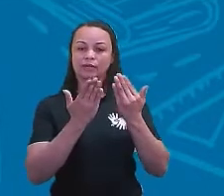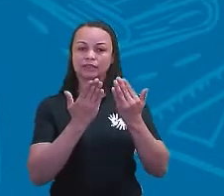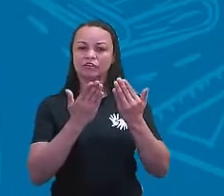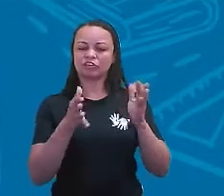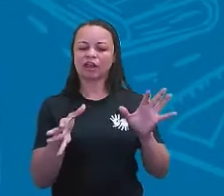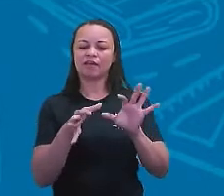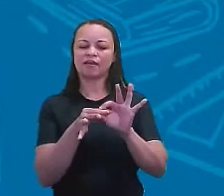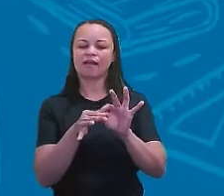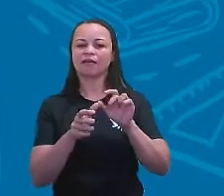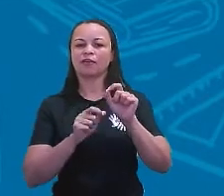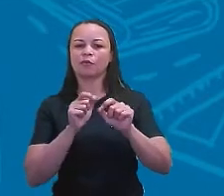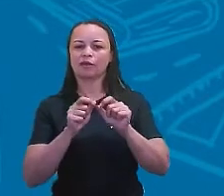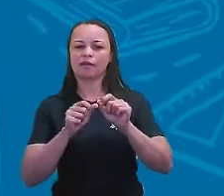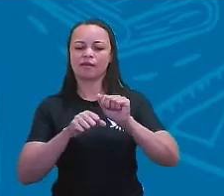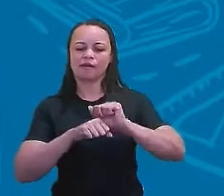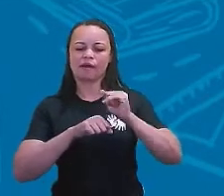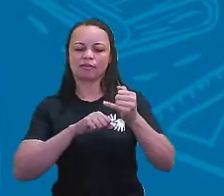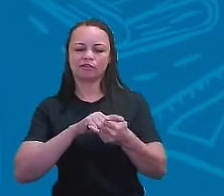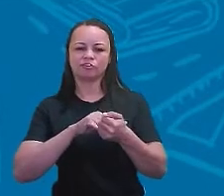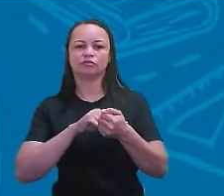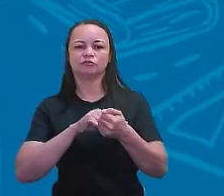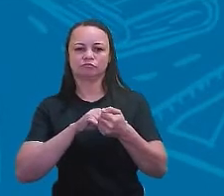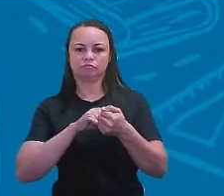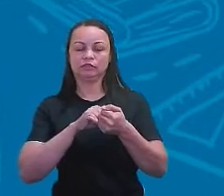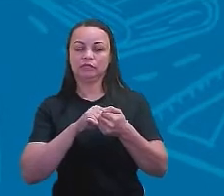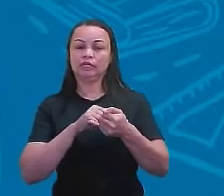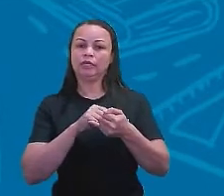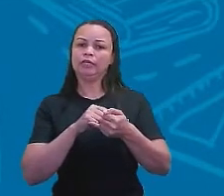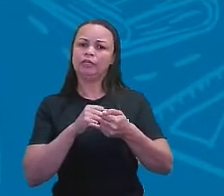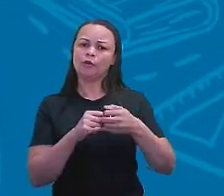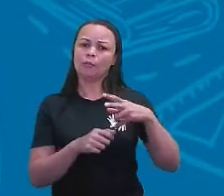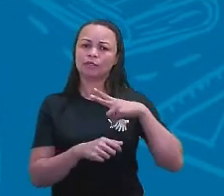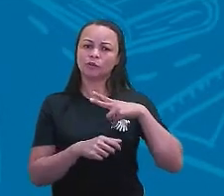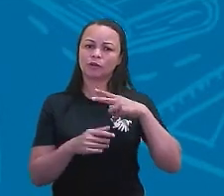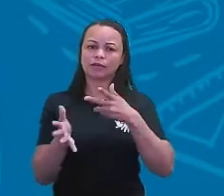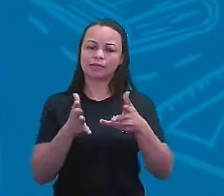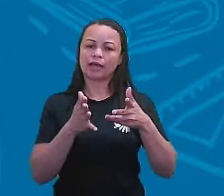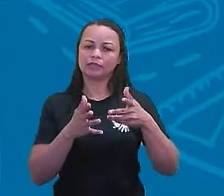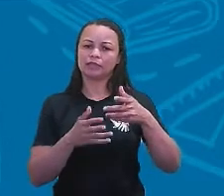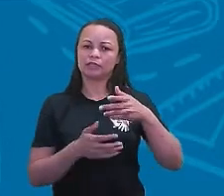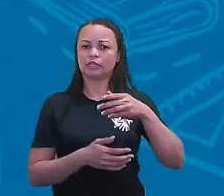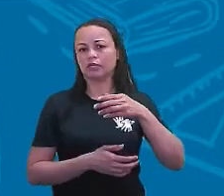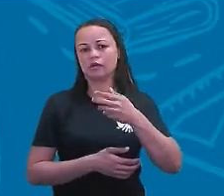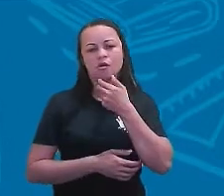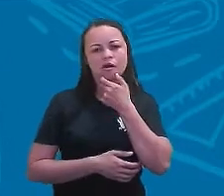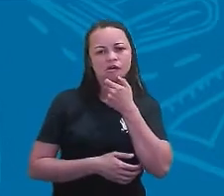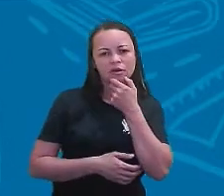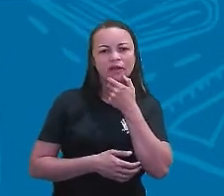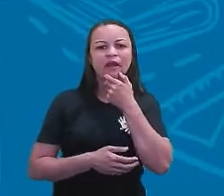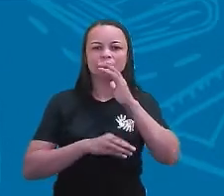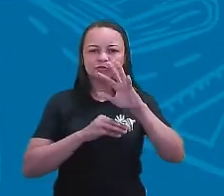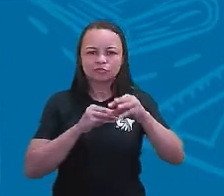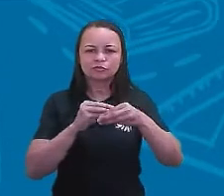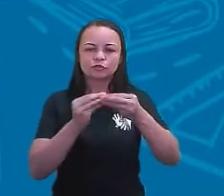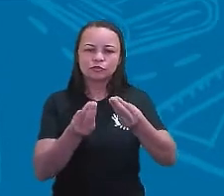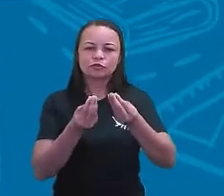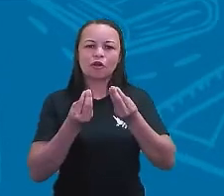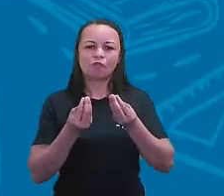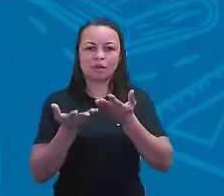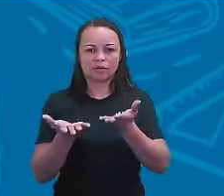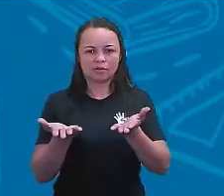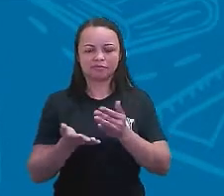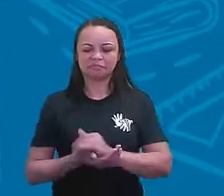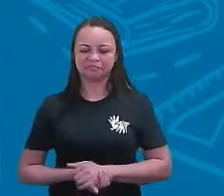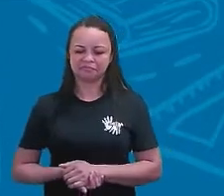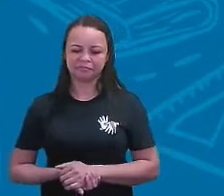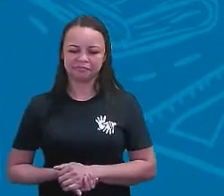quê? Adjetivos e algumas particularidades que a língua inglesa nos oferece. Bom, vamos deixar de papo e vamos